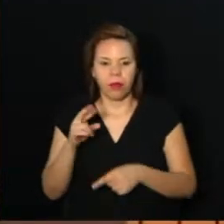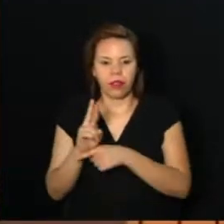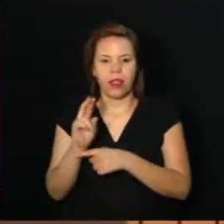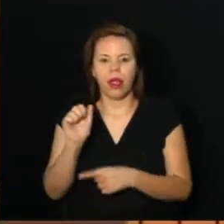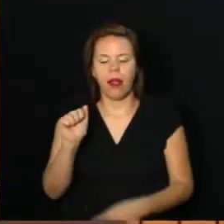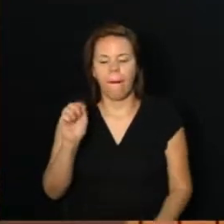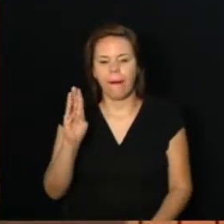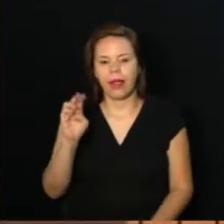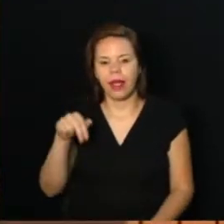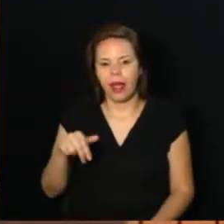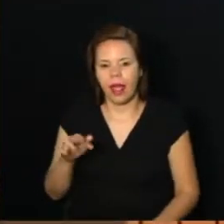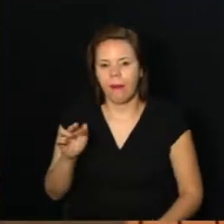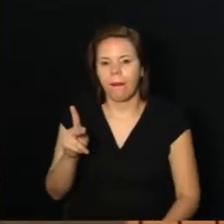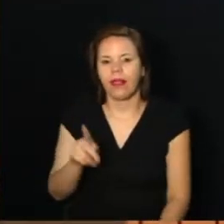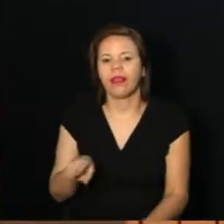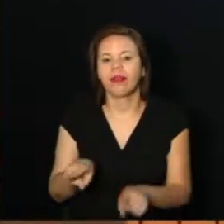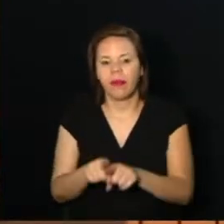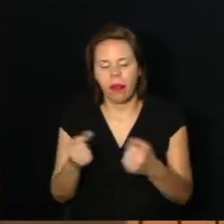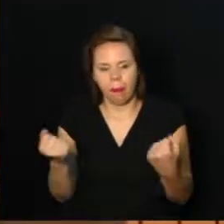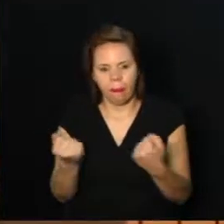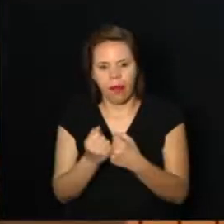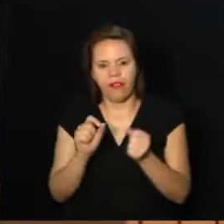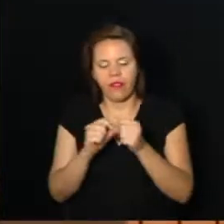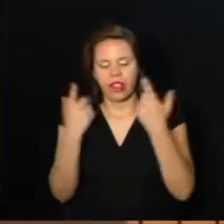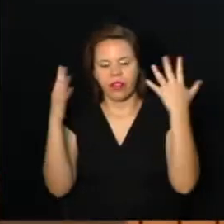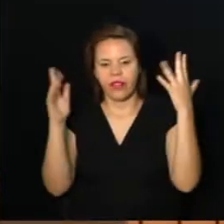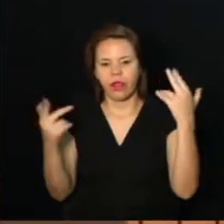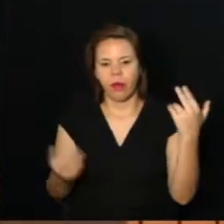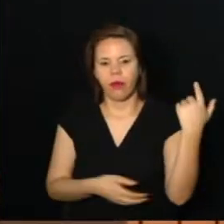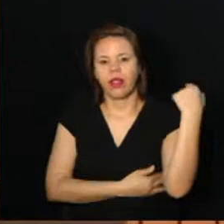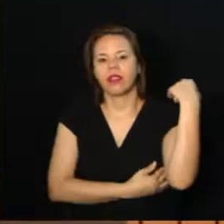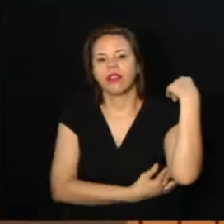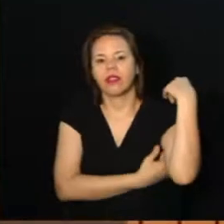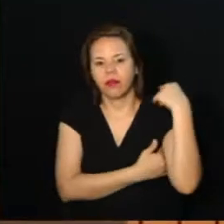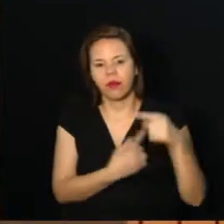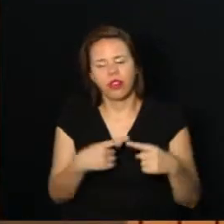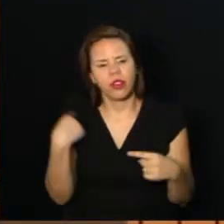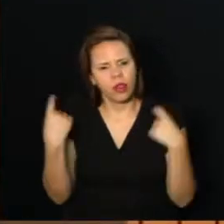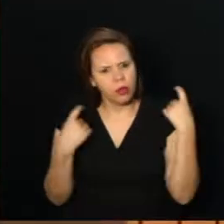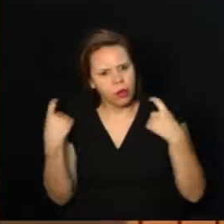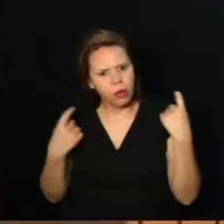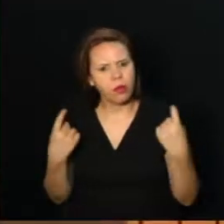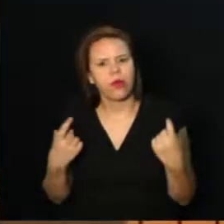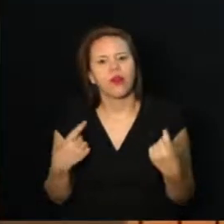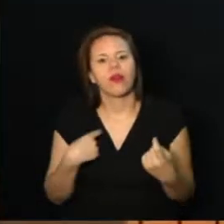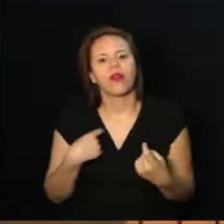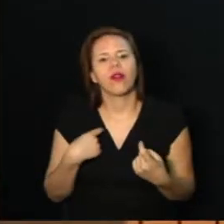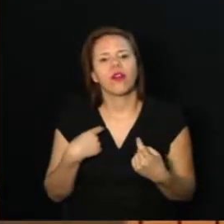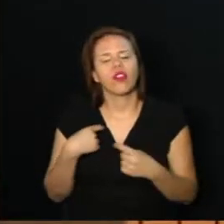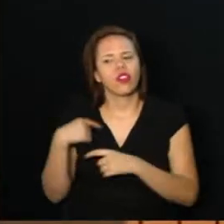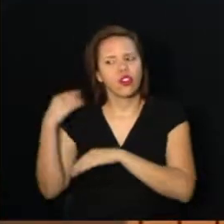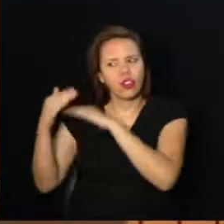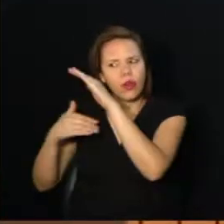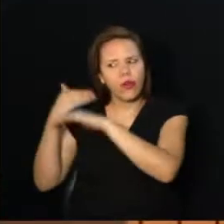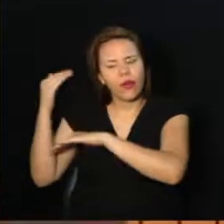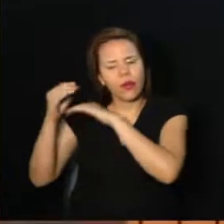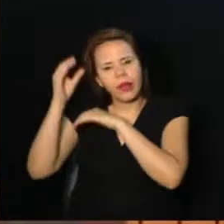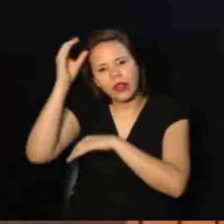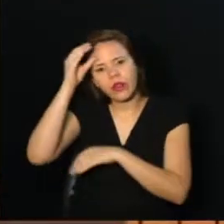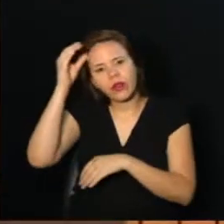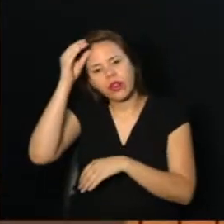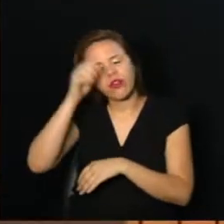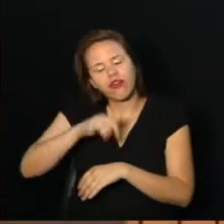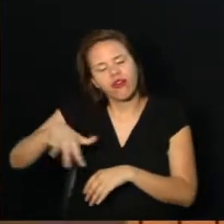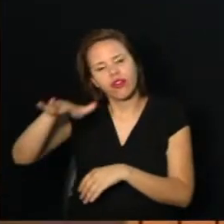gente apoie, que a gente também faça eventos como esse, porque nós preocupamos com o neurodesenvolvimento de modo geral. E